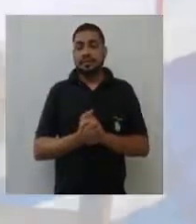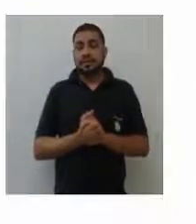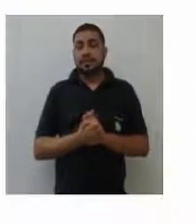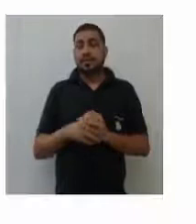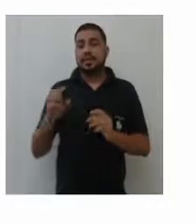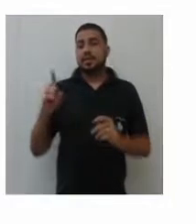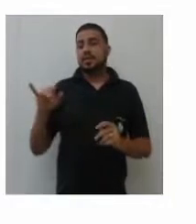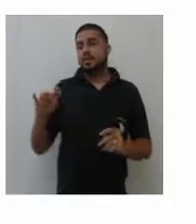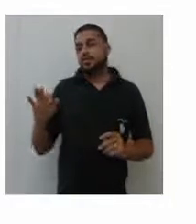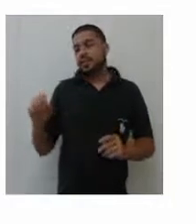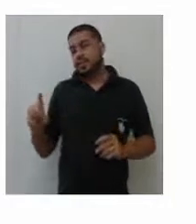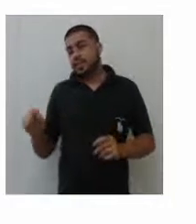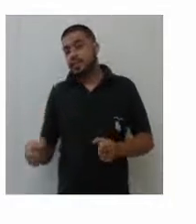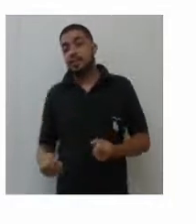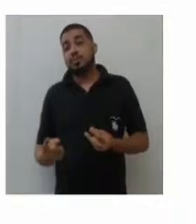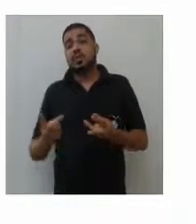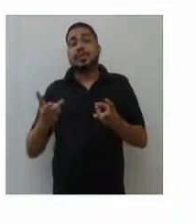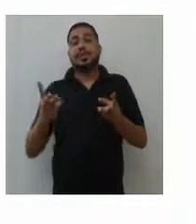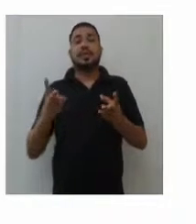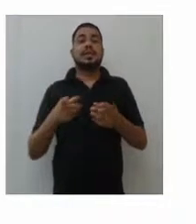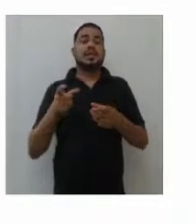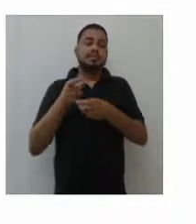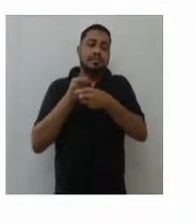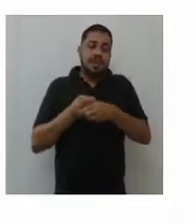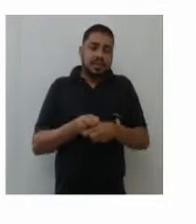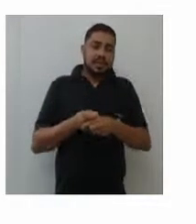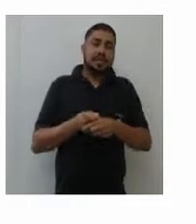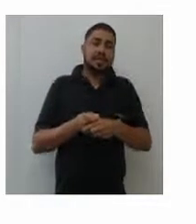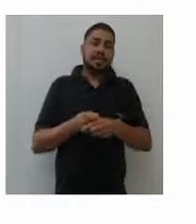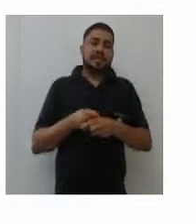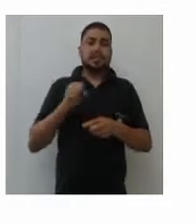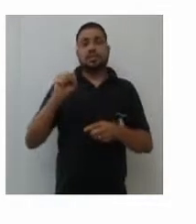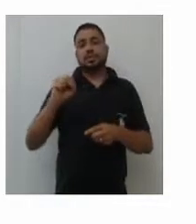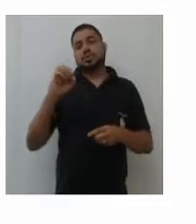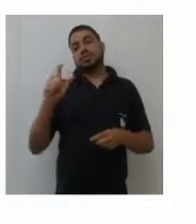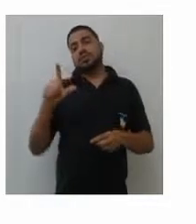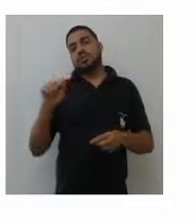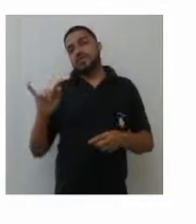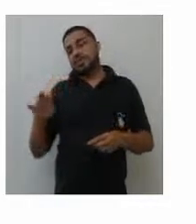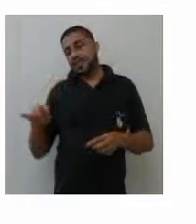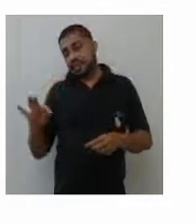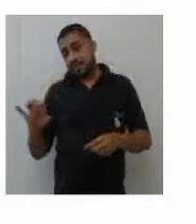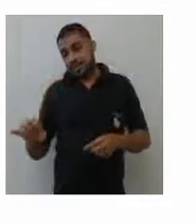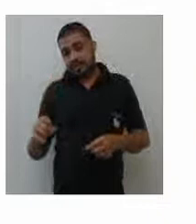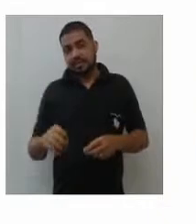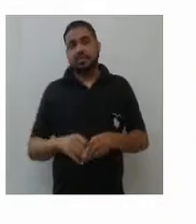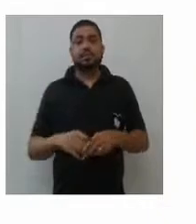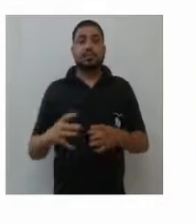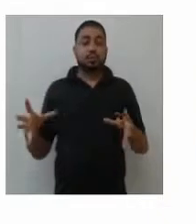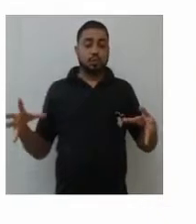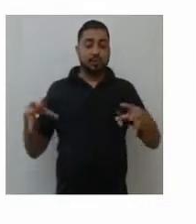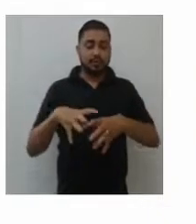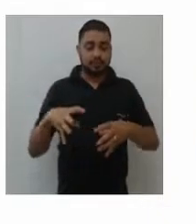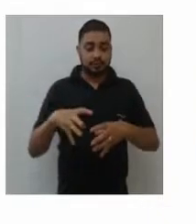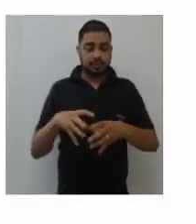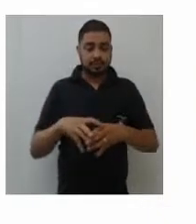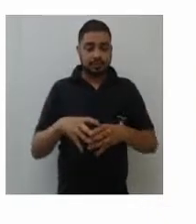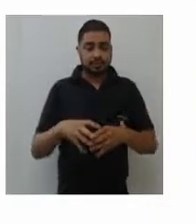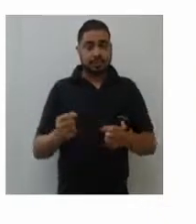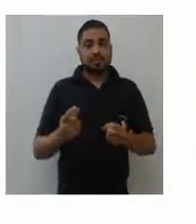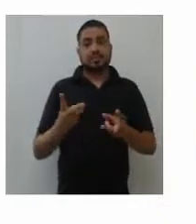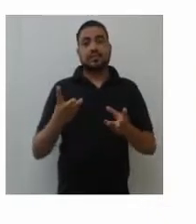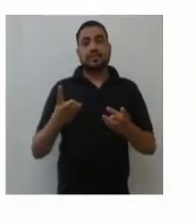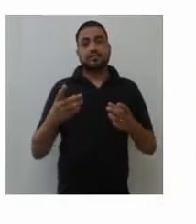Solução diluída quando a quantidade de soluto é muito pequena em relação à do solvente. A gente falou sobre isso. Concentrada quando a quantidade de soluto